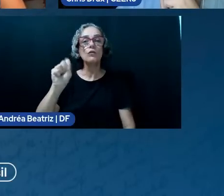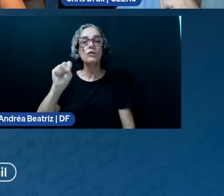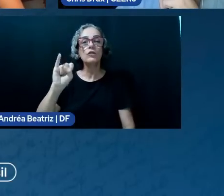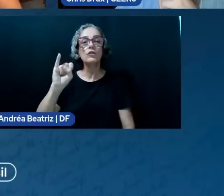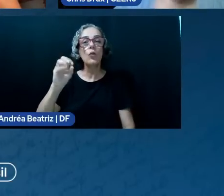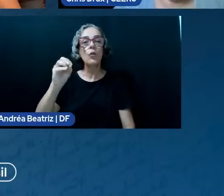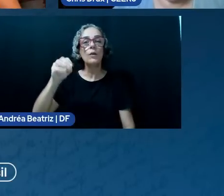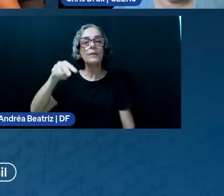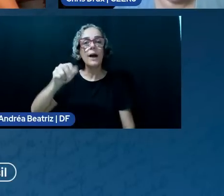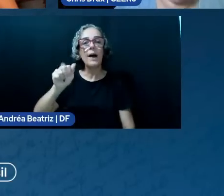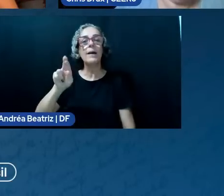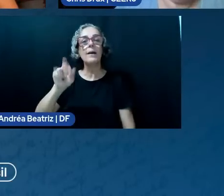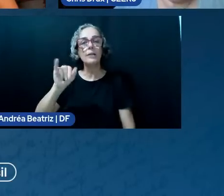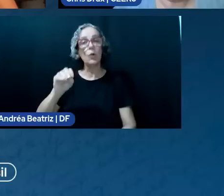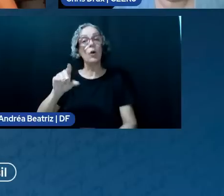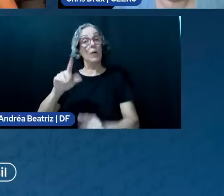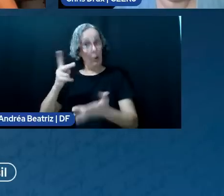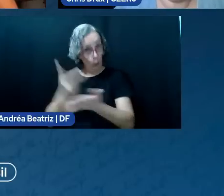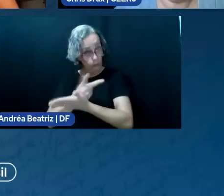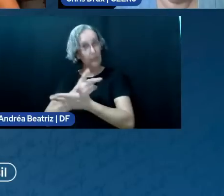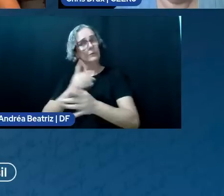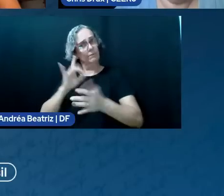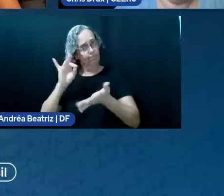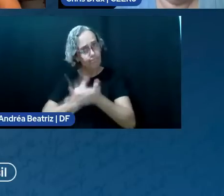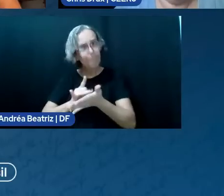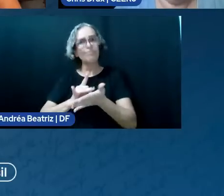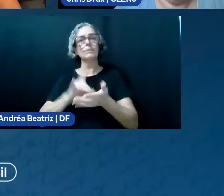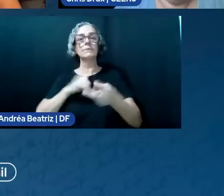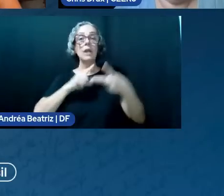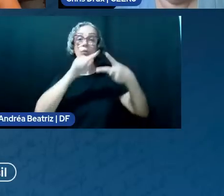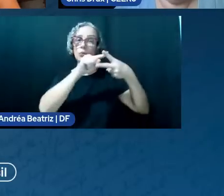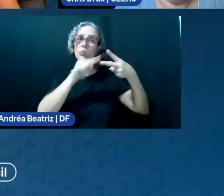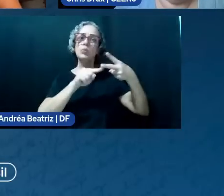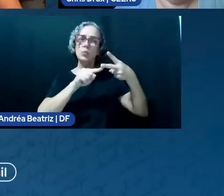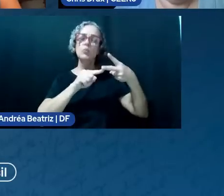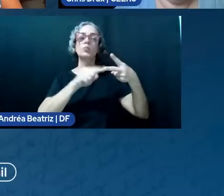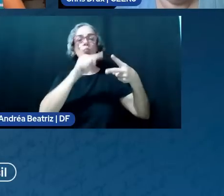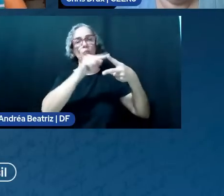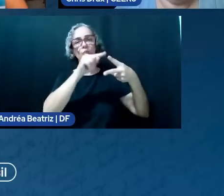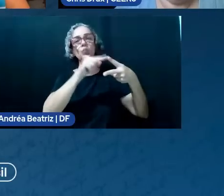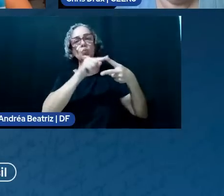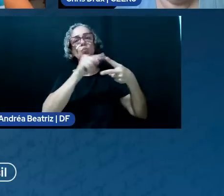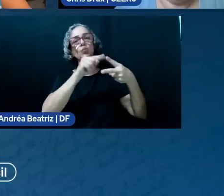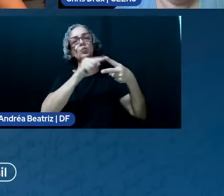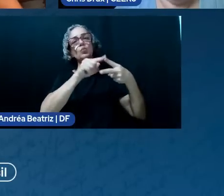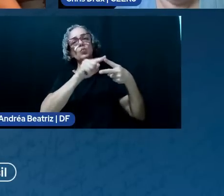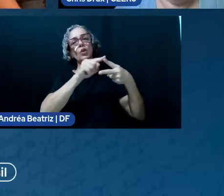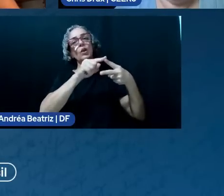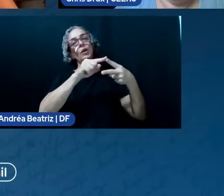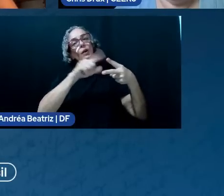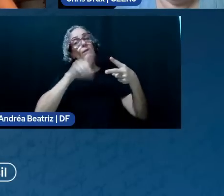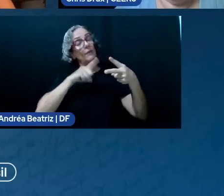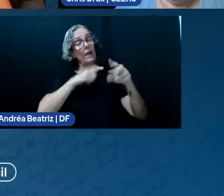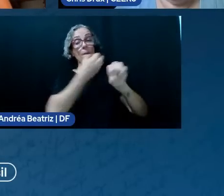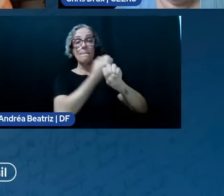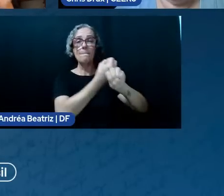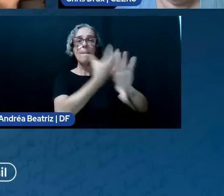dos espíritos e o magnetismo, que inclusive ele coloca como a fonte primária desses